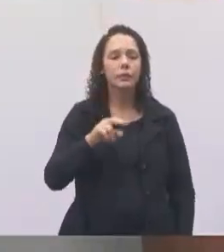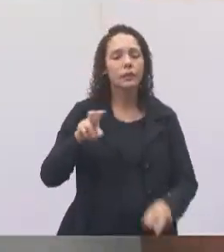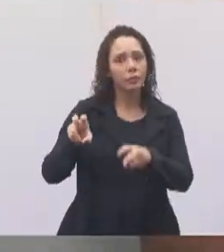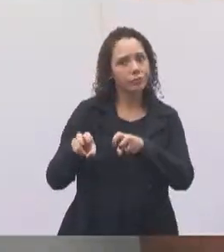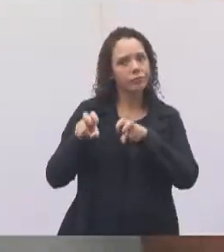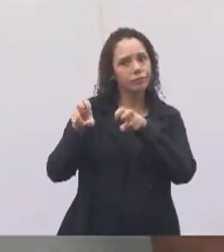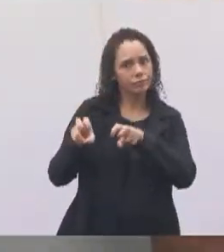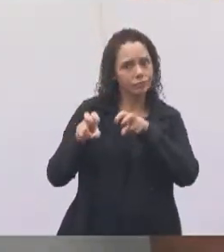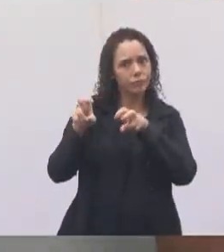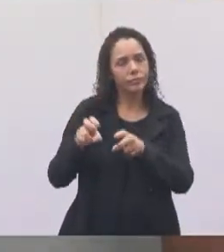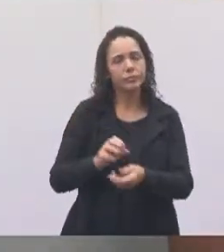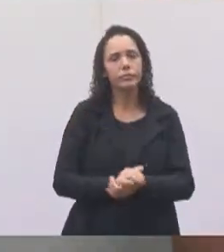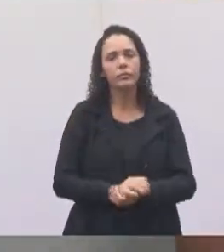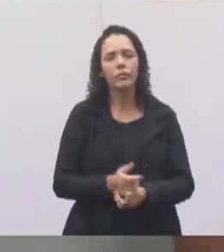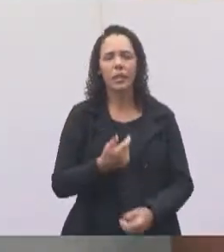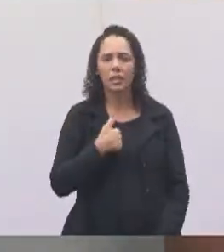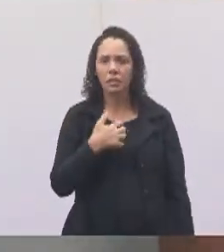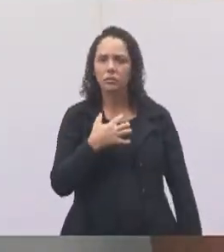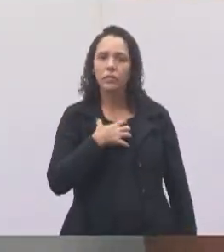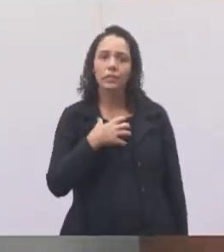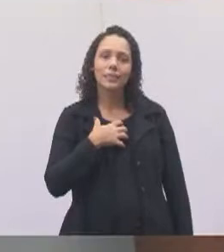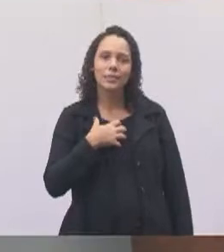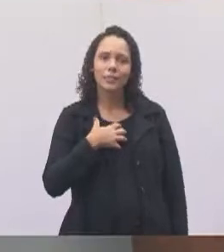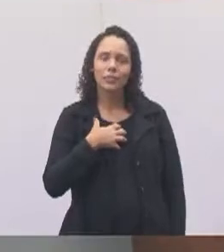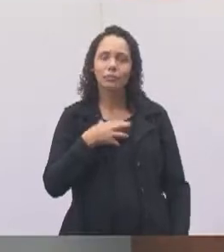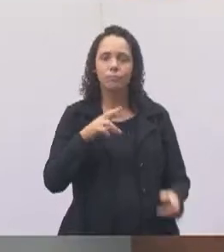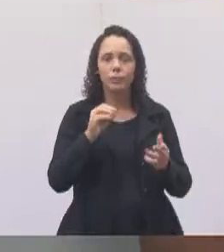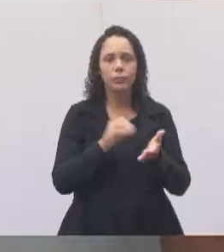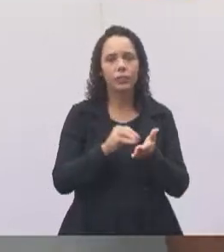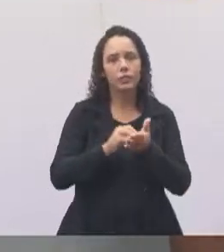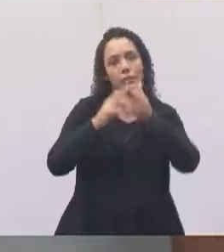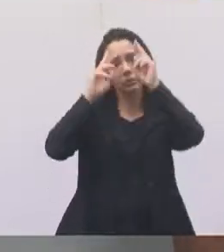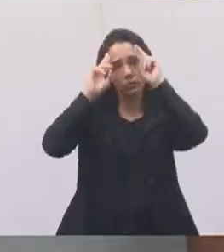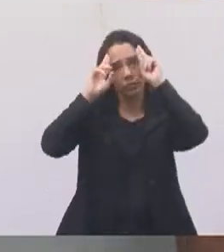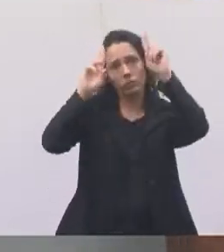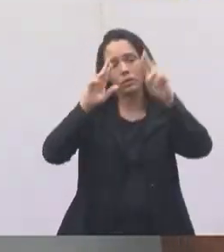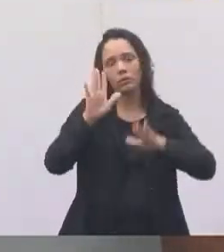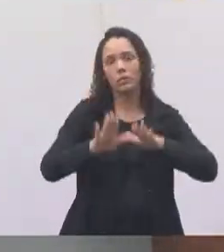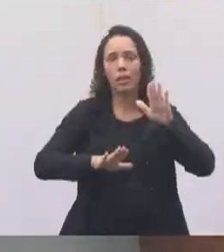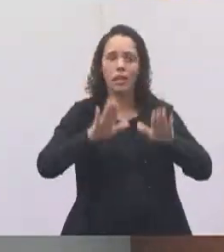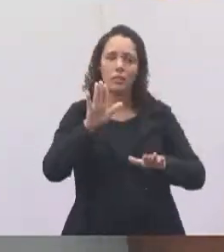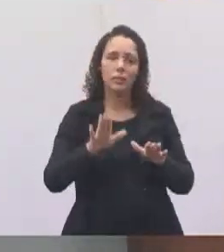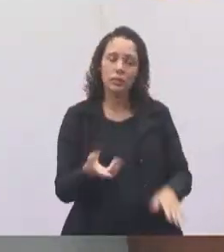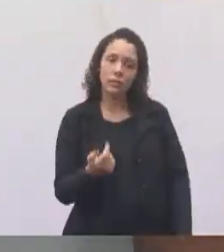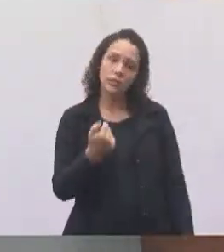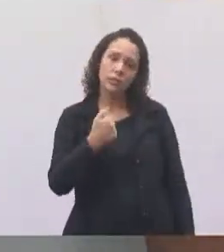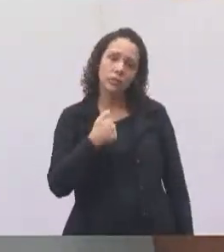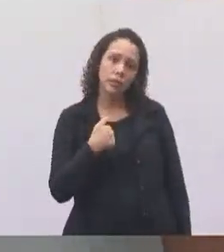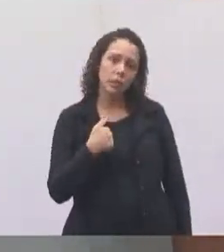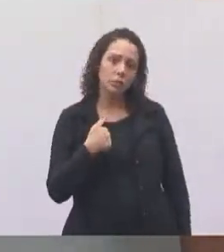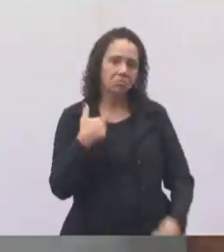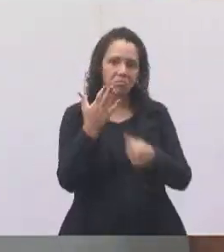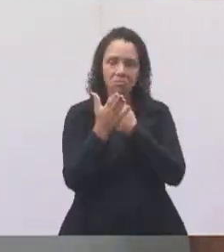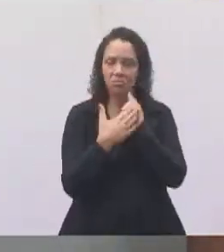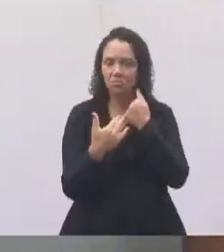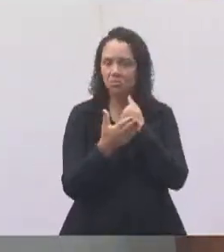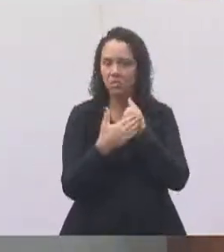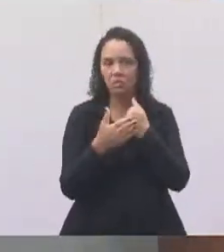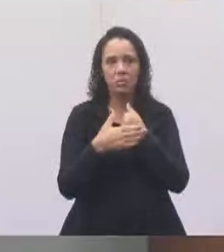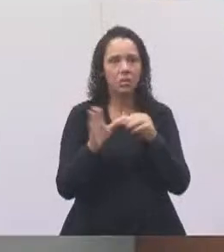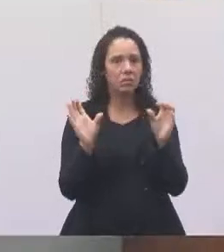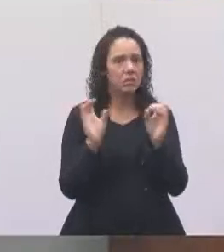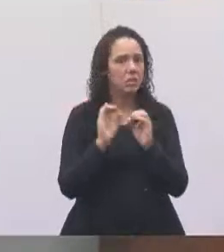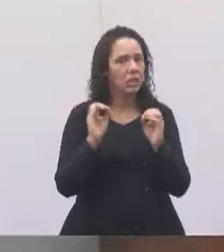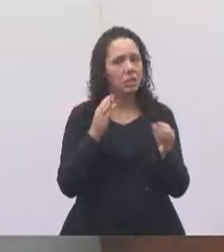sinto um descaso, muitas vezes a gente não... Eu, Evanildo, não sou chamado